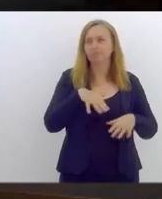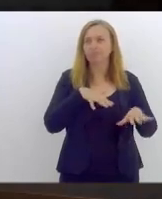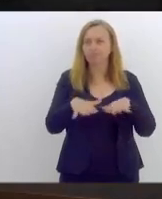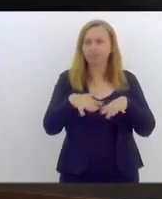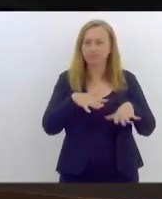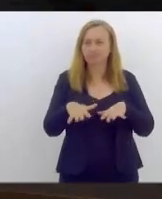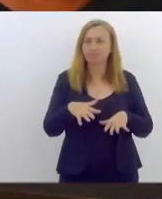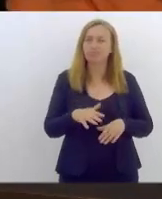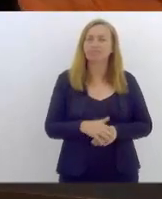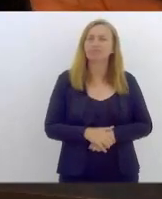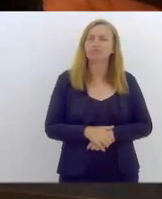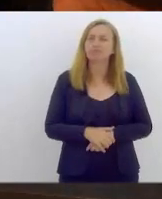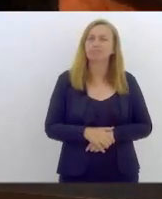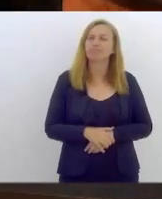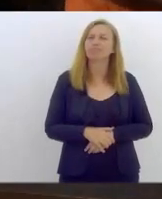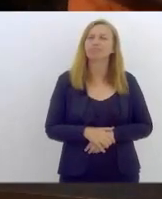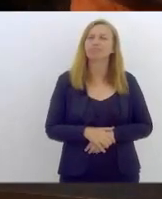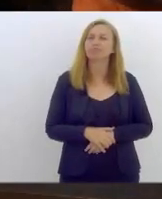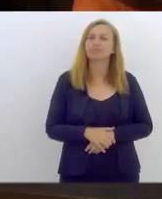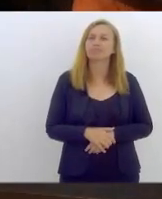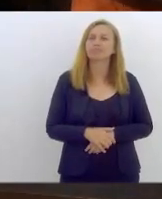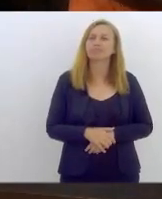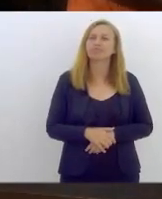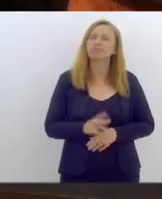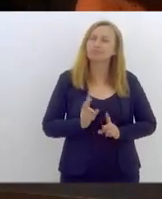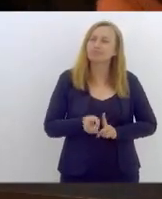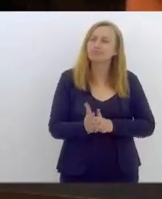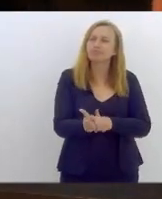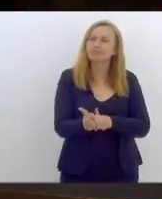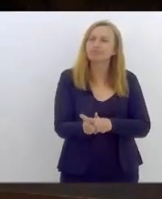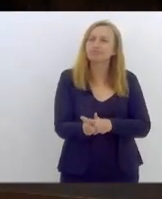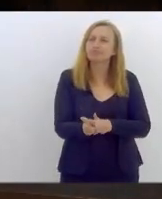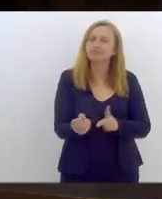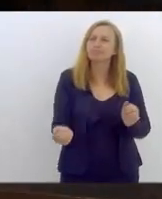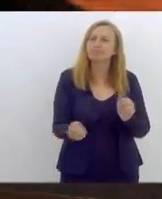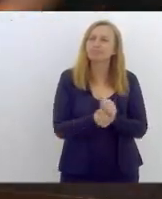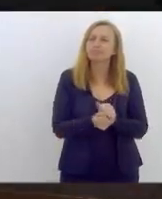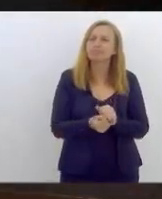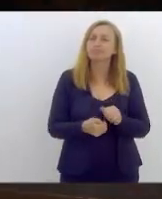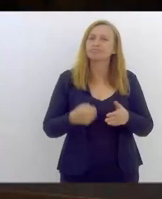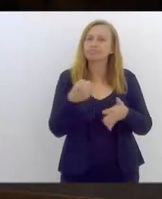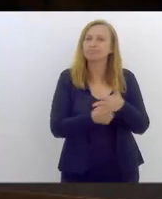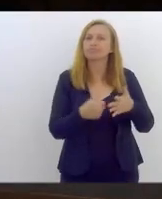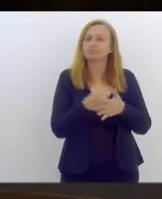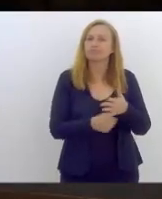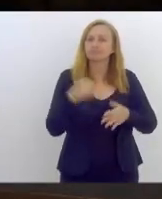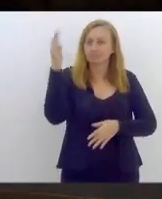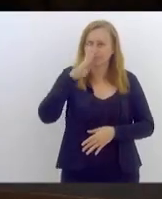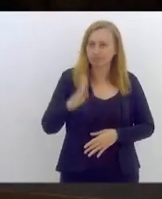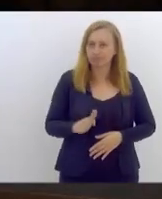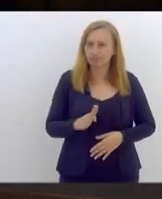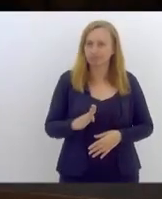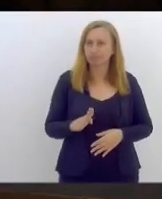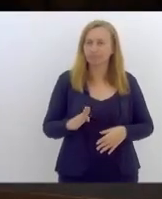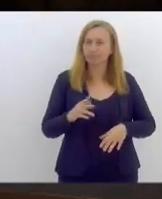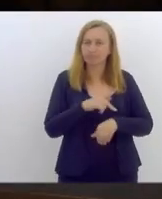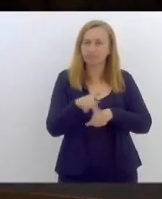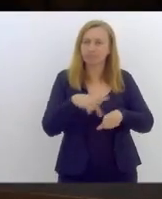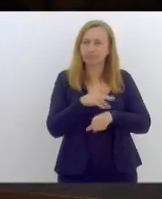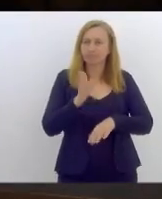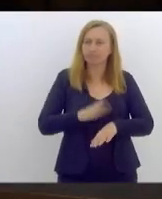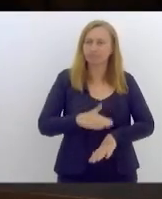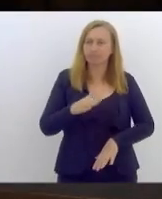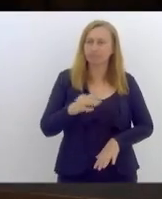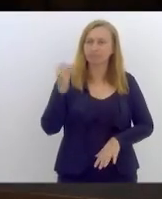e convocadas pelo movimento para seguir ao lado dessa luta, porque o Brasil segue sendo um dos países, ou o país que